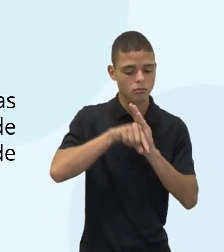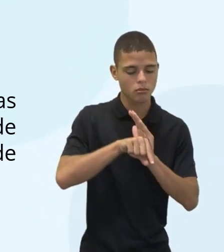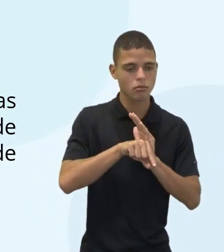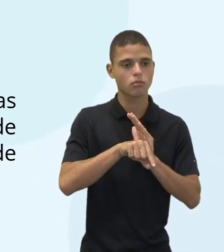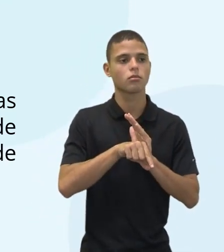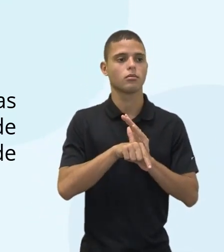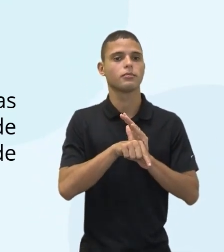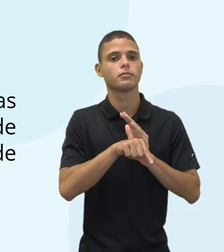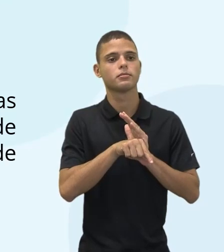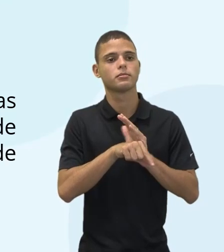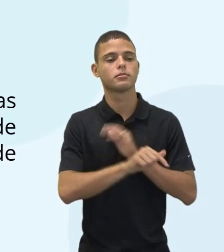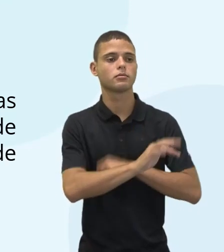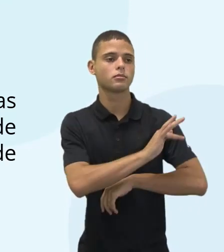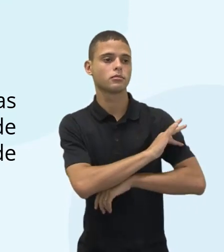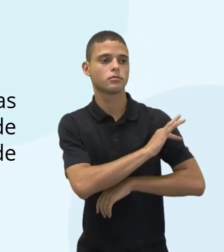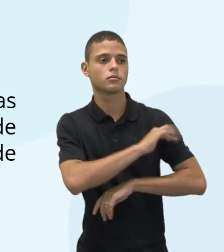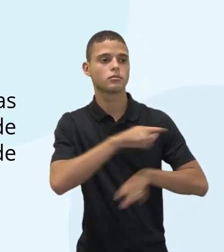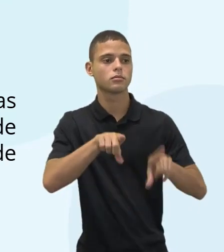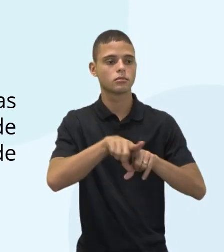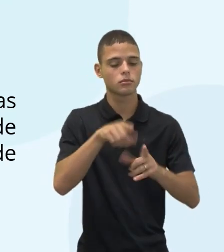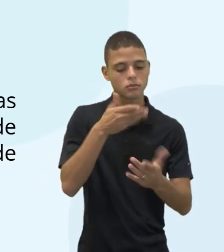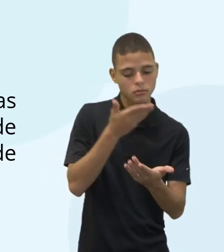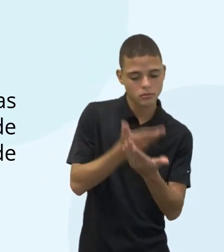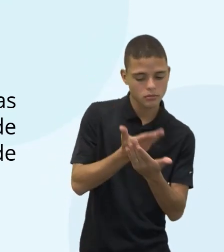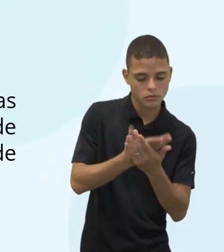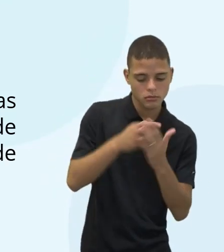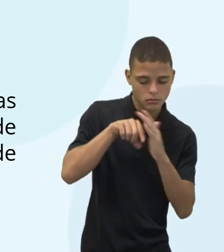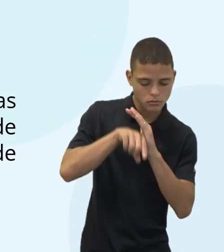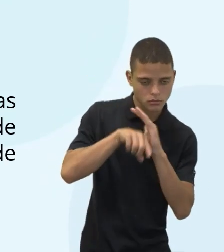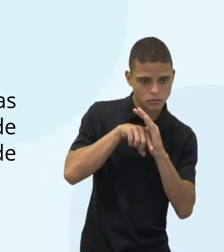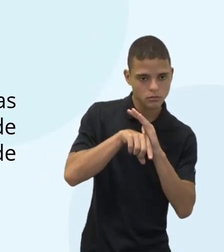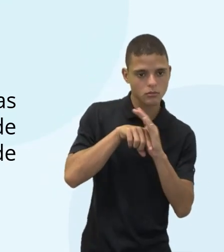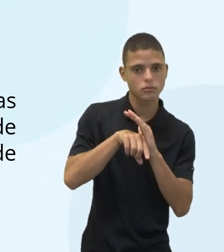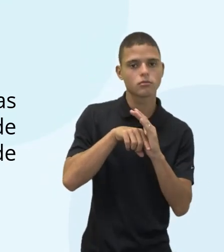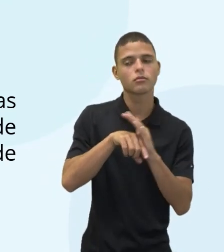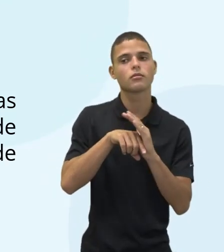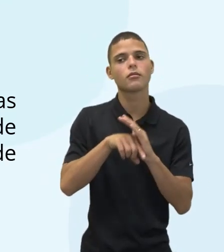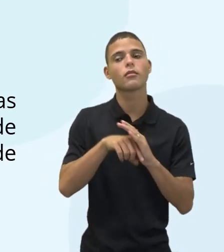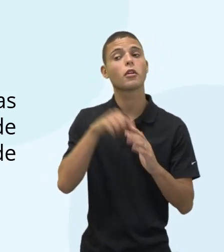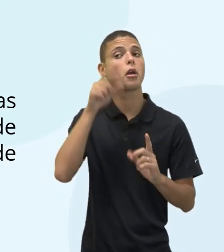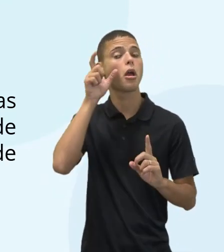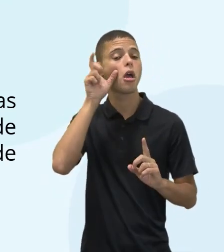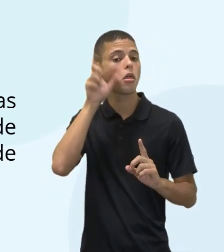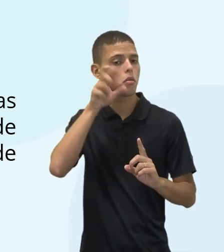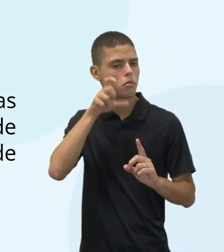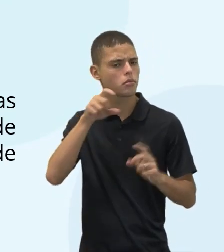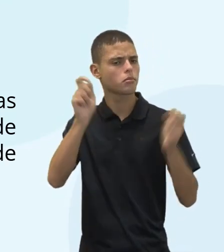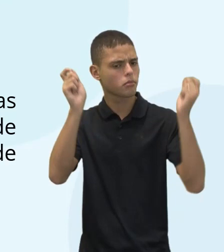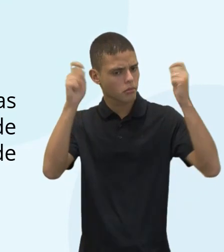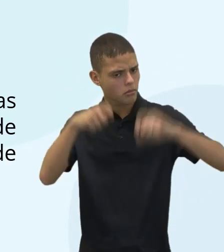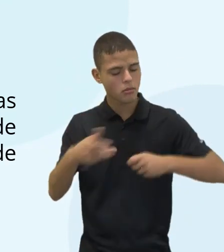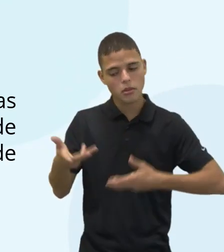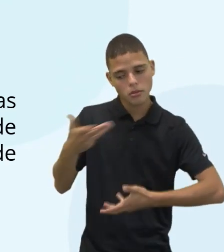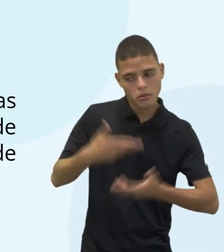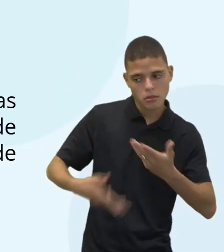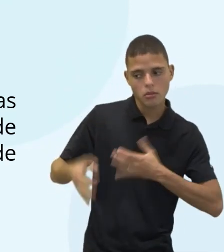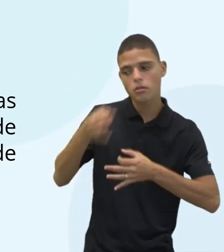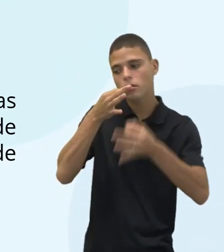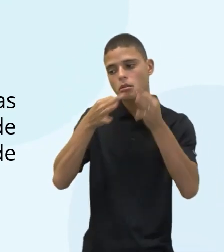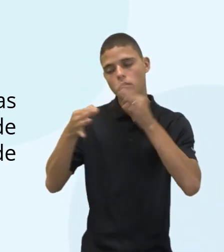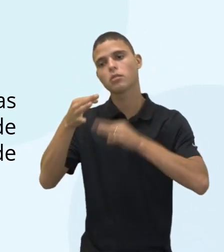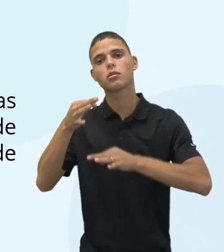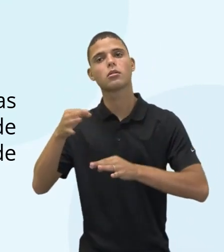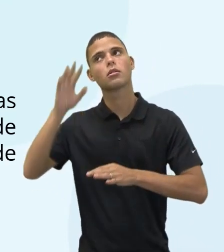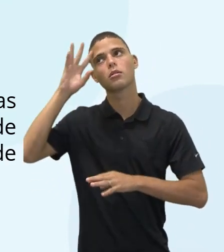fundamentais, assim como a investigação e pesquisa, análise crítica, capacidade argumentativa, abstração,